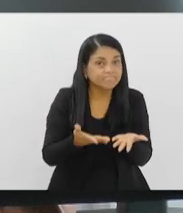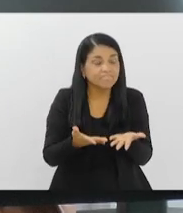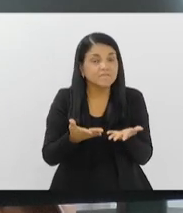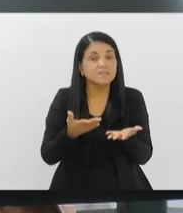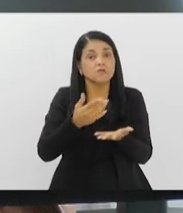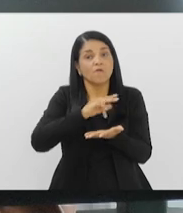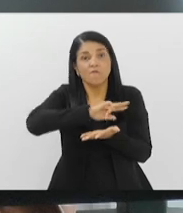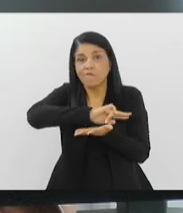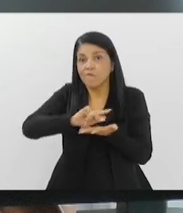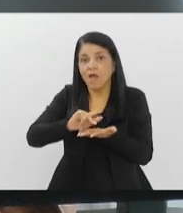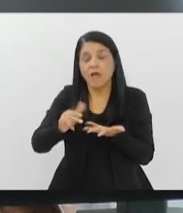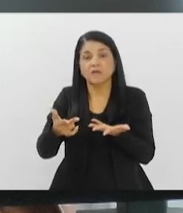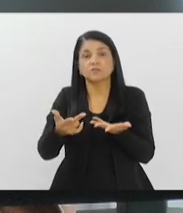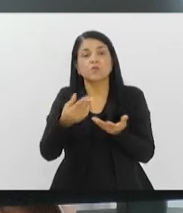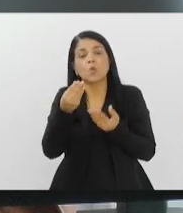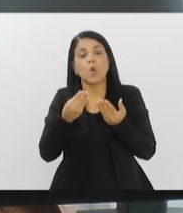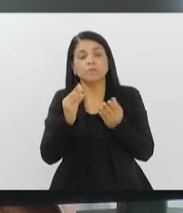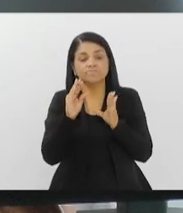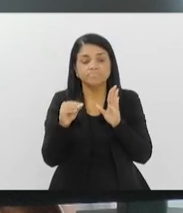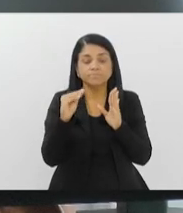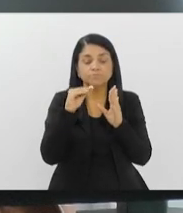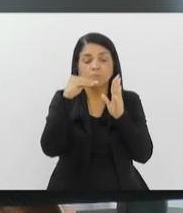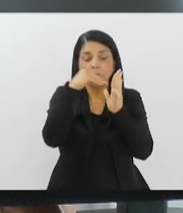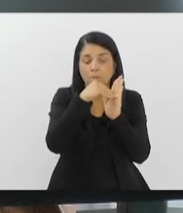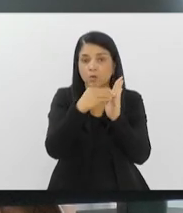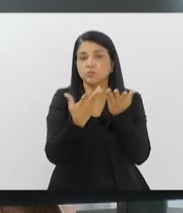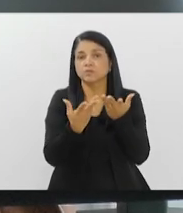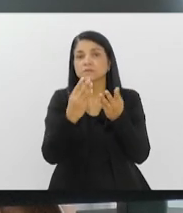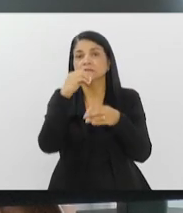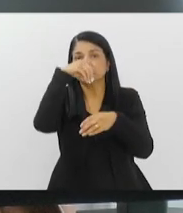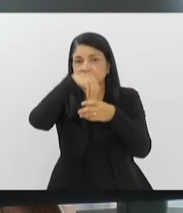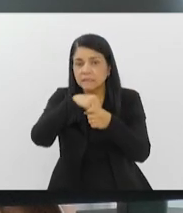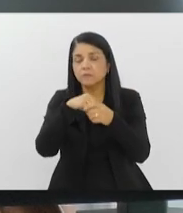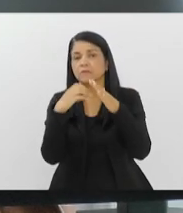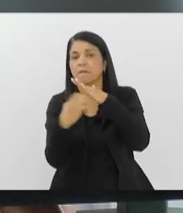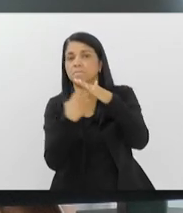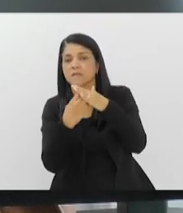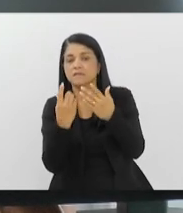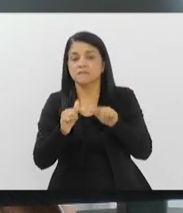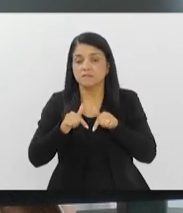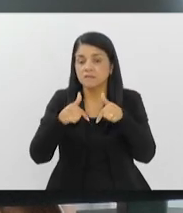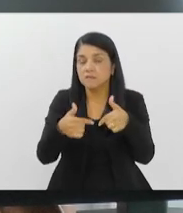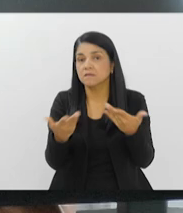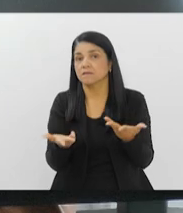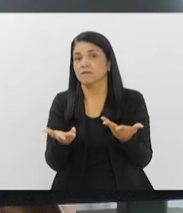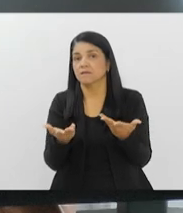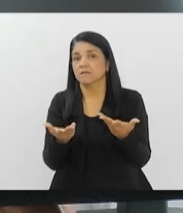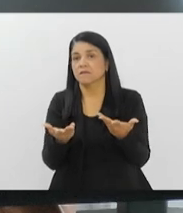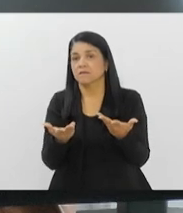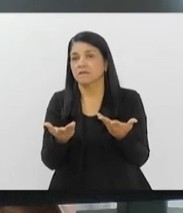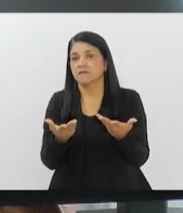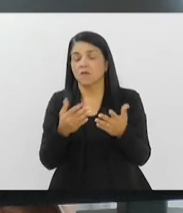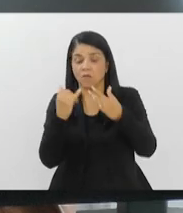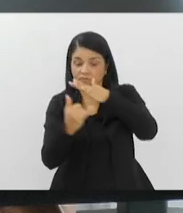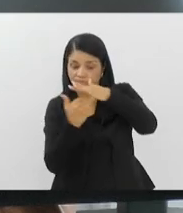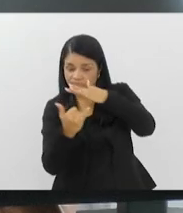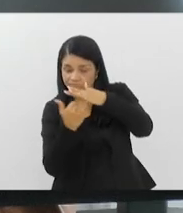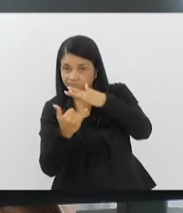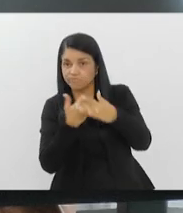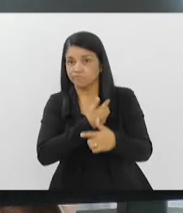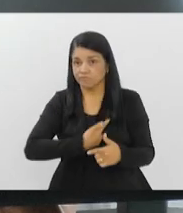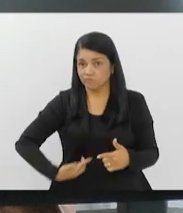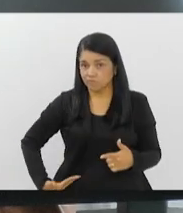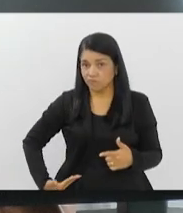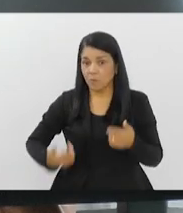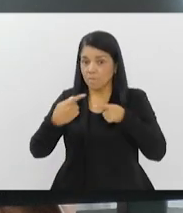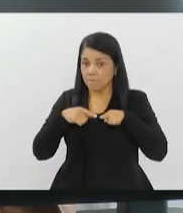negócios. Mas e como é que eu ponho isso dentro da prática da minha empresa? Né? E, assim, a função desses órgãos do governo, aqui em parceria com